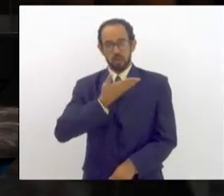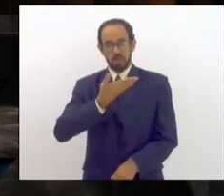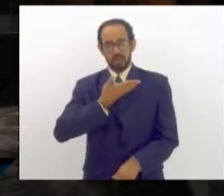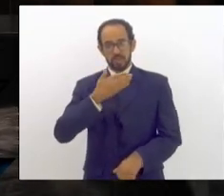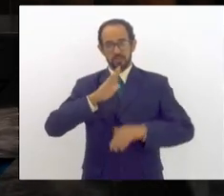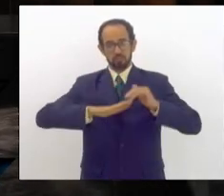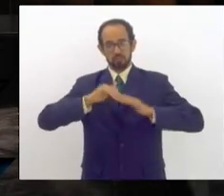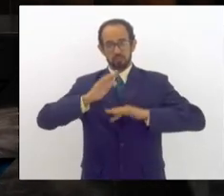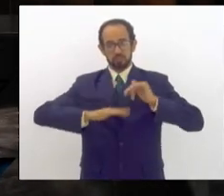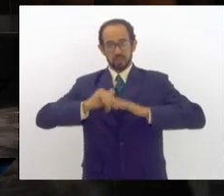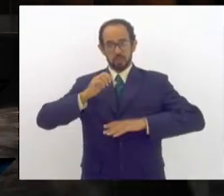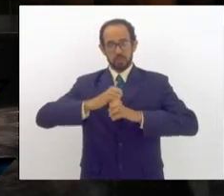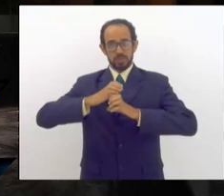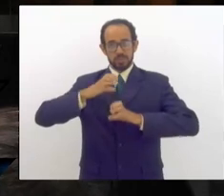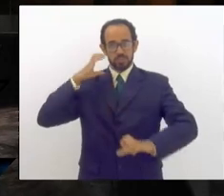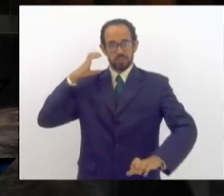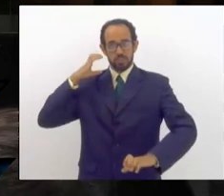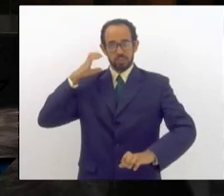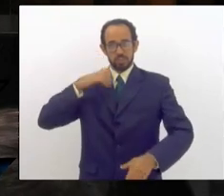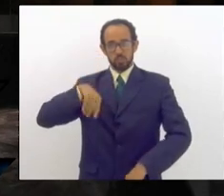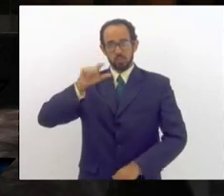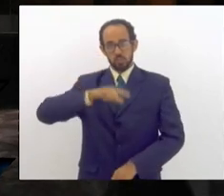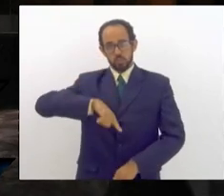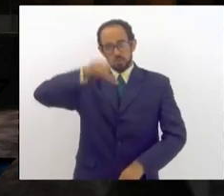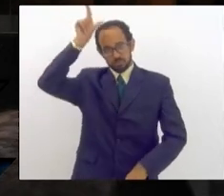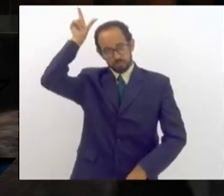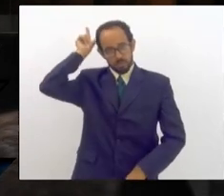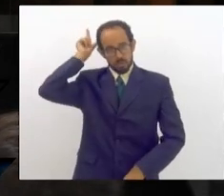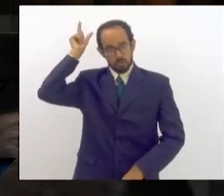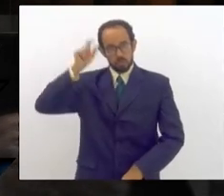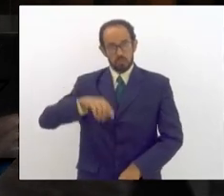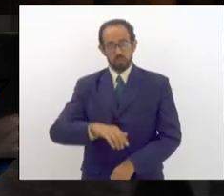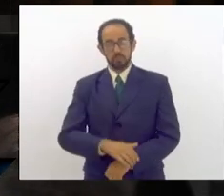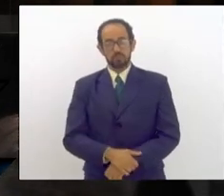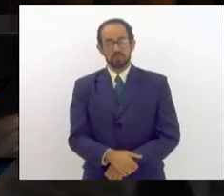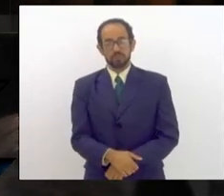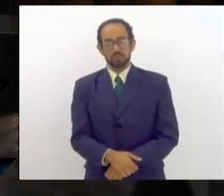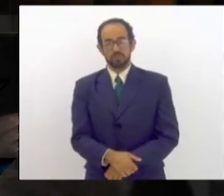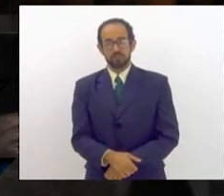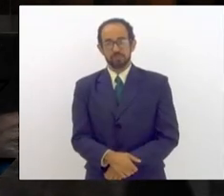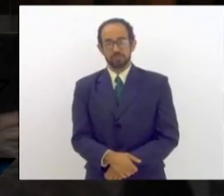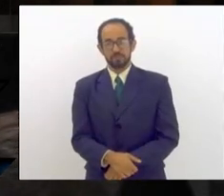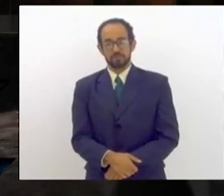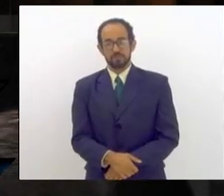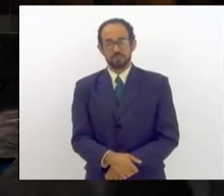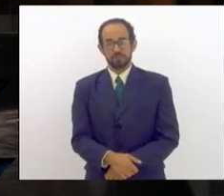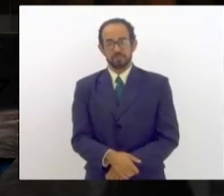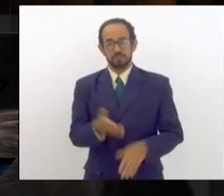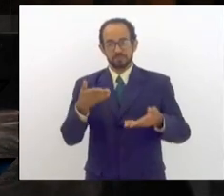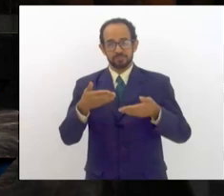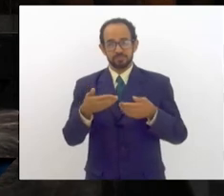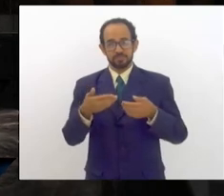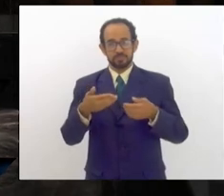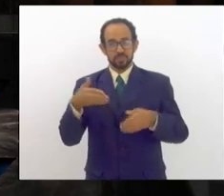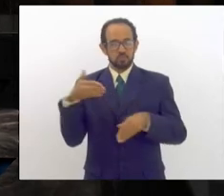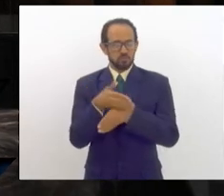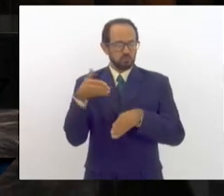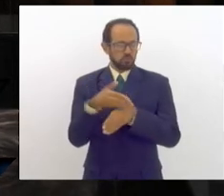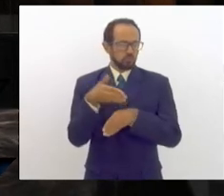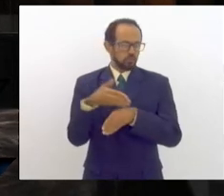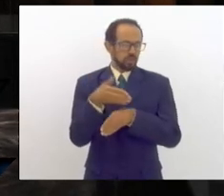Engenheiro Luiz Paulo Correia da Rocha a cedo frequentador